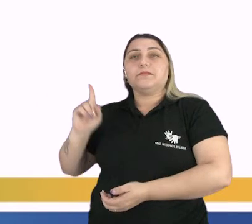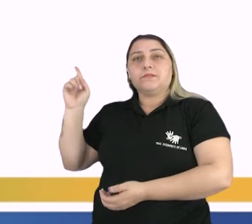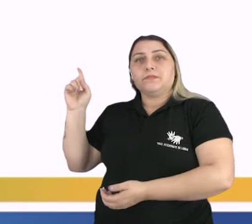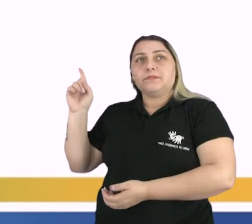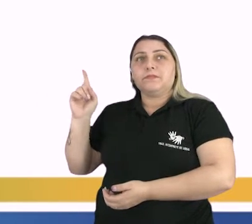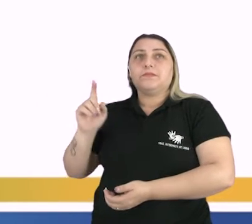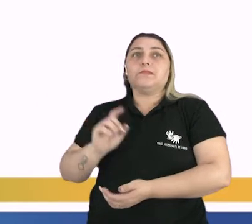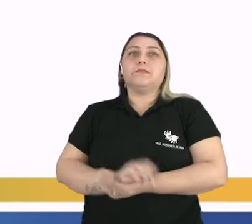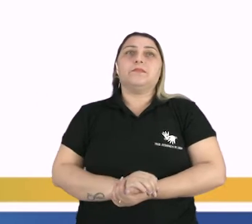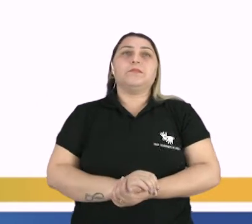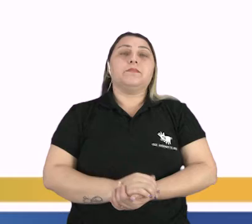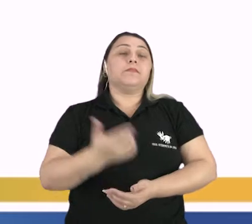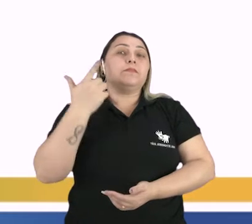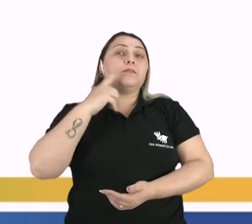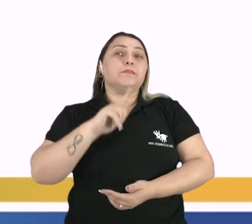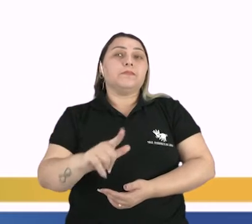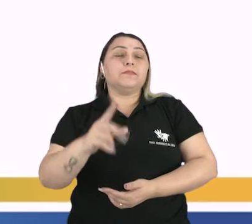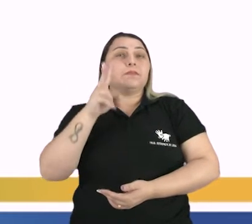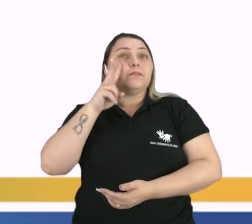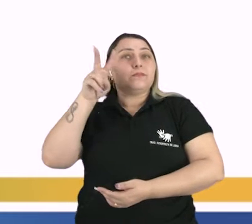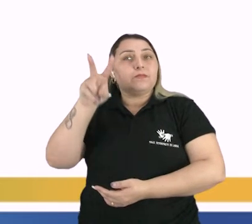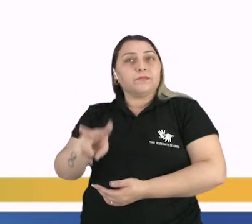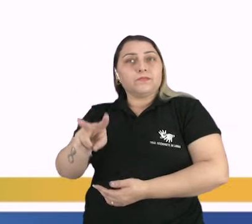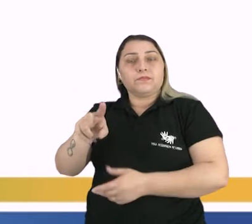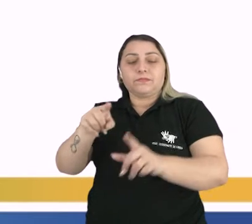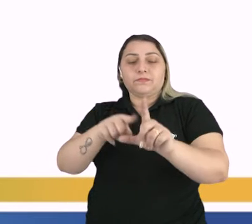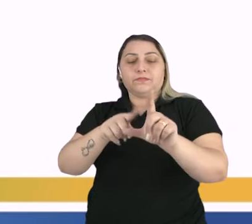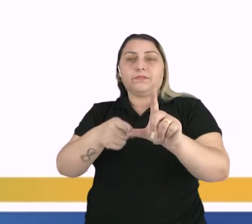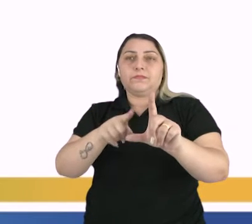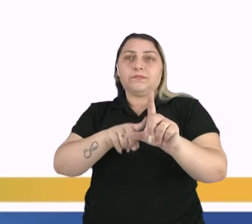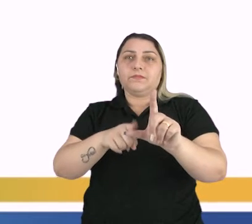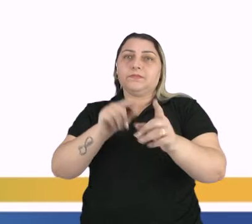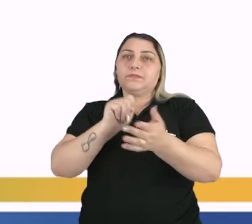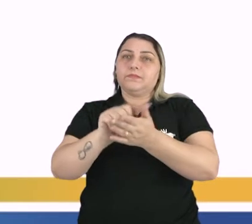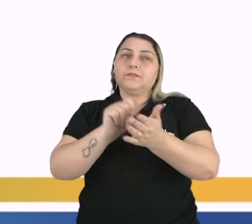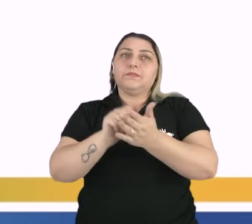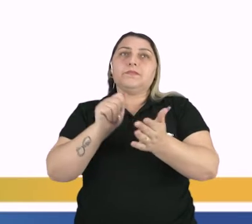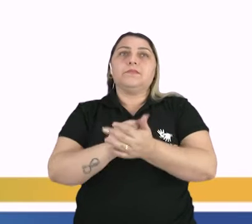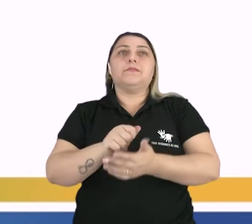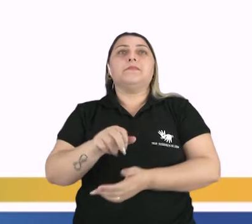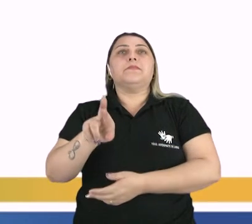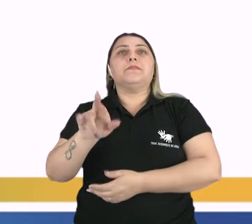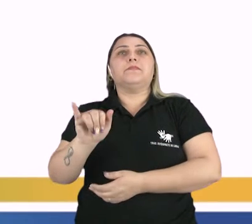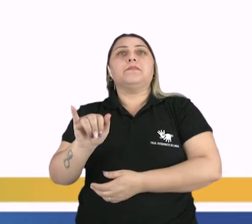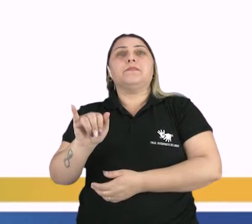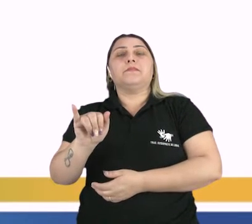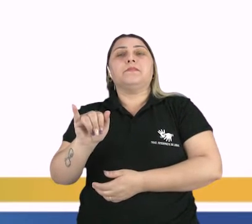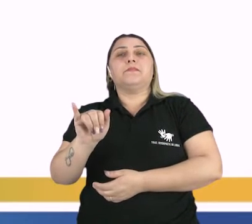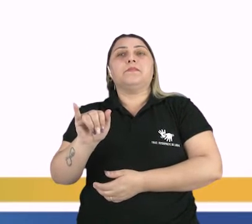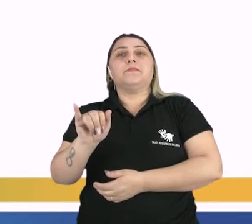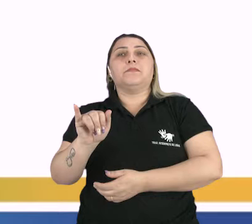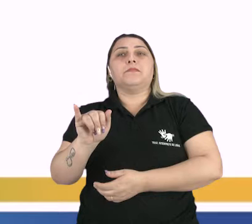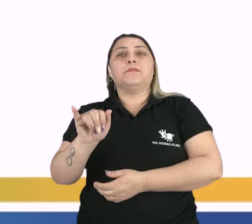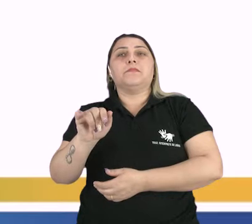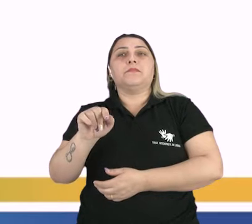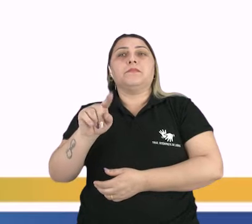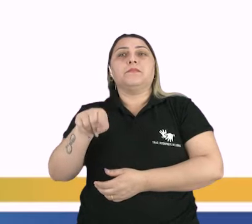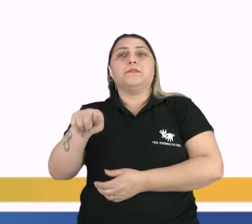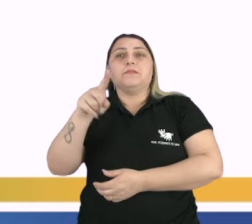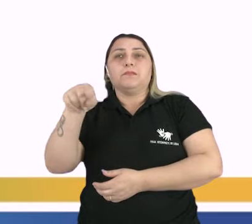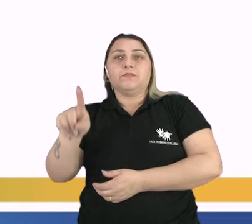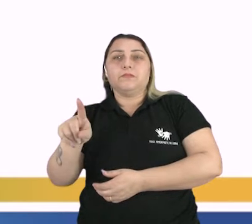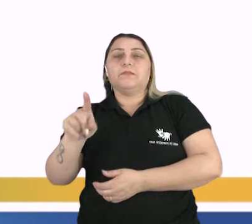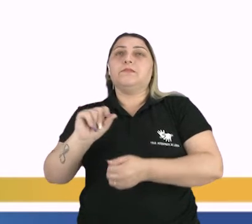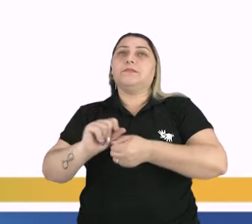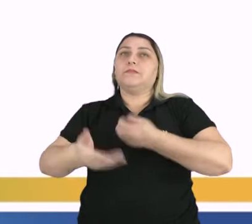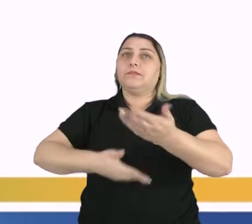tal forma que você consiga, ao olhar para um ângulo que está escrito em radiano, você consegue fazer